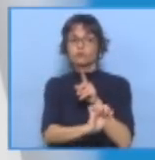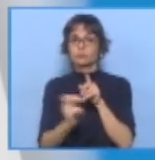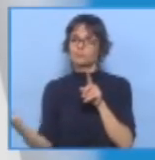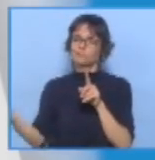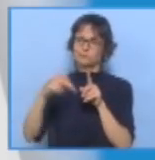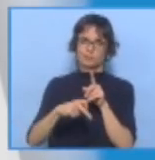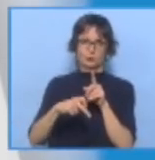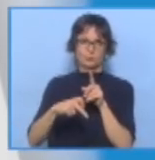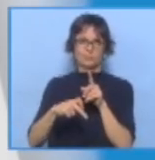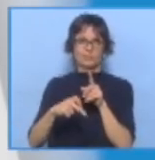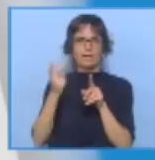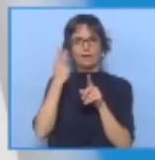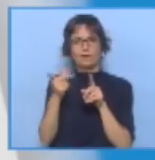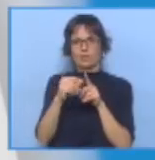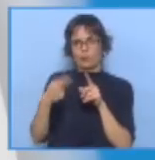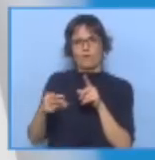foi reencontrado.